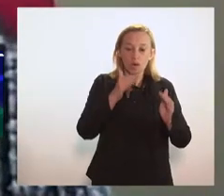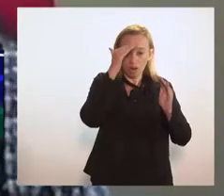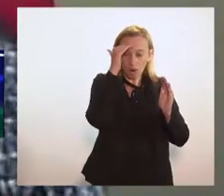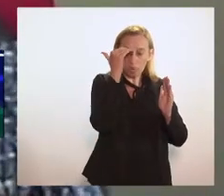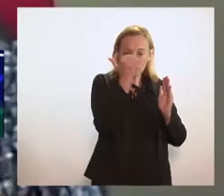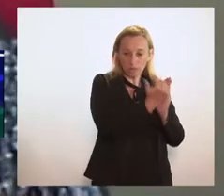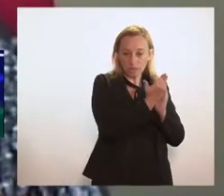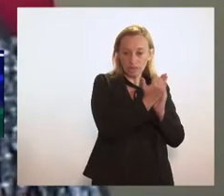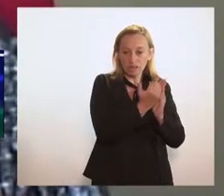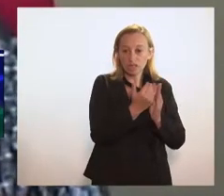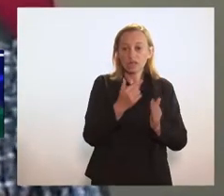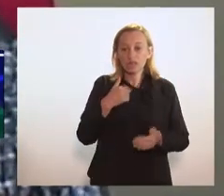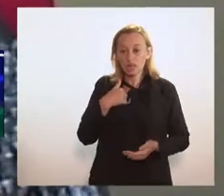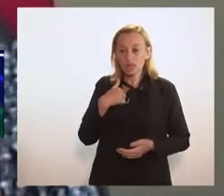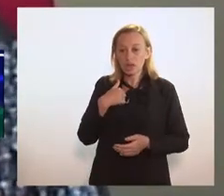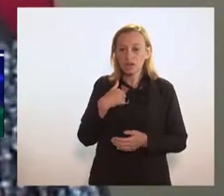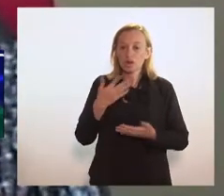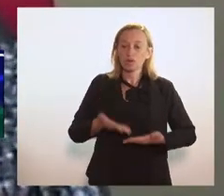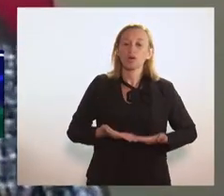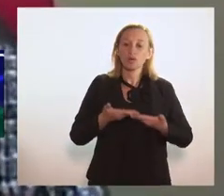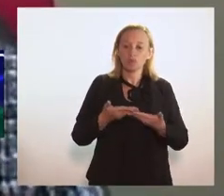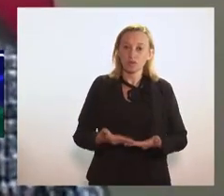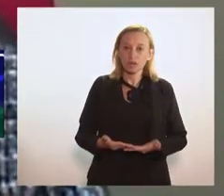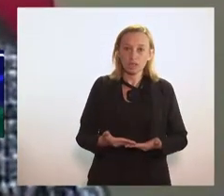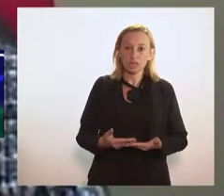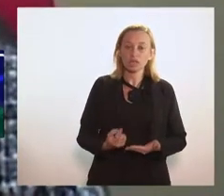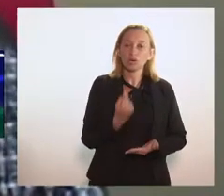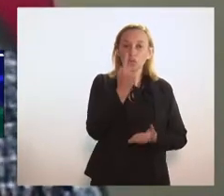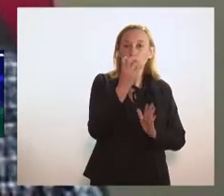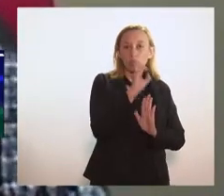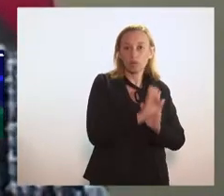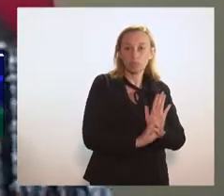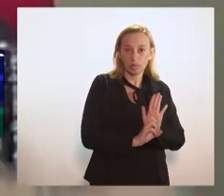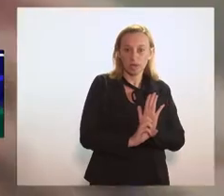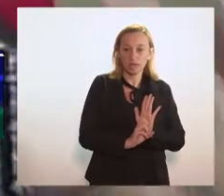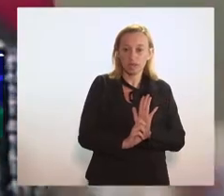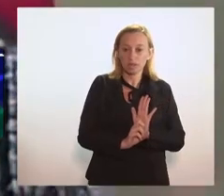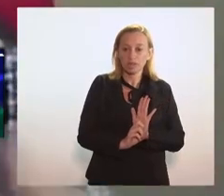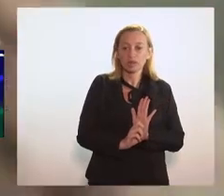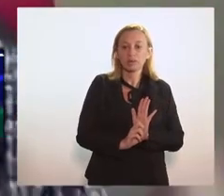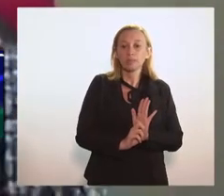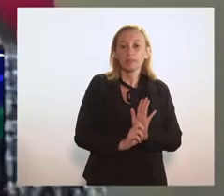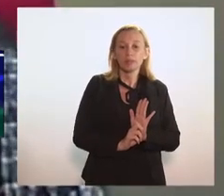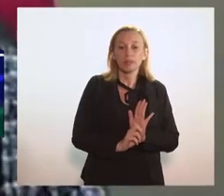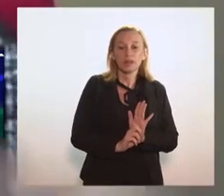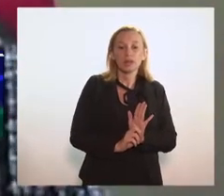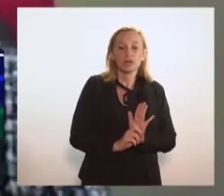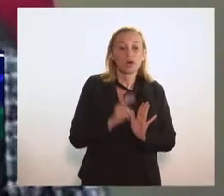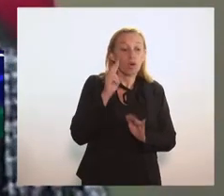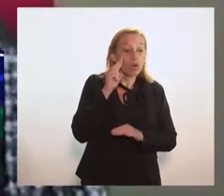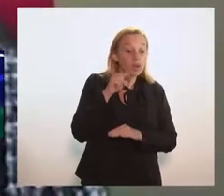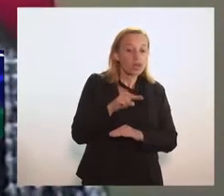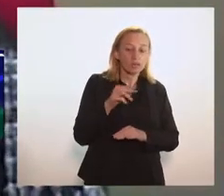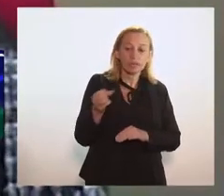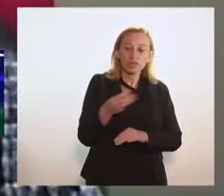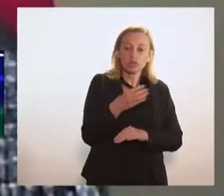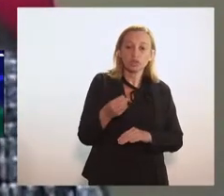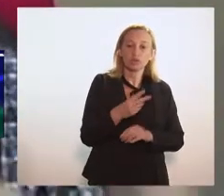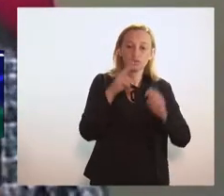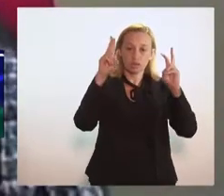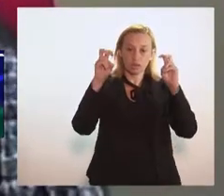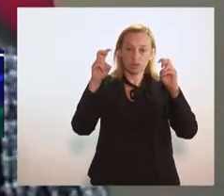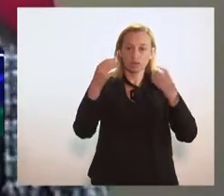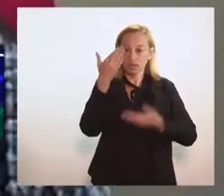coordenação. E eu mesma ofereci uma emenda para criar, olhando para esses novos critérios. Então,